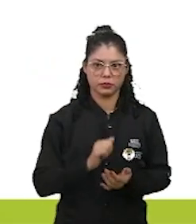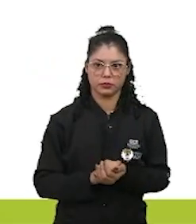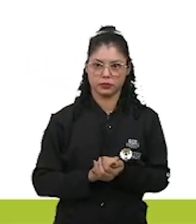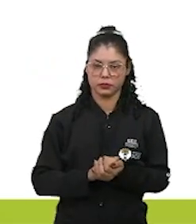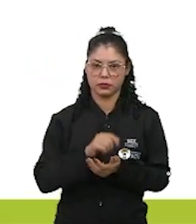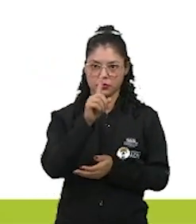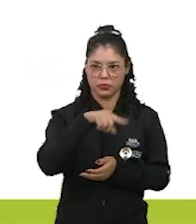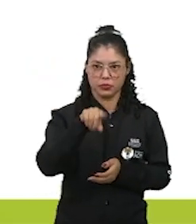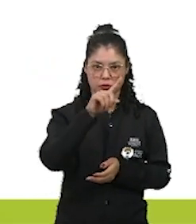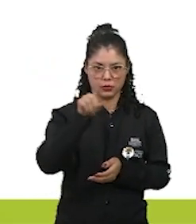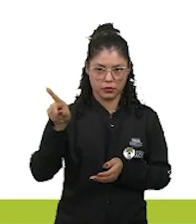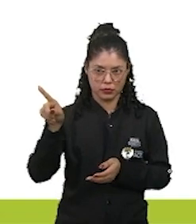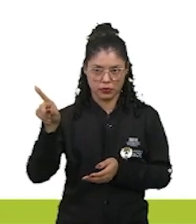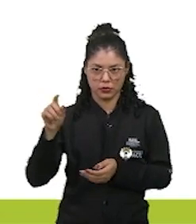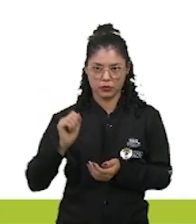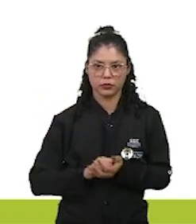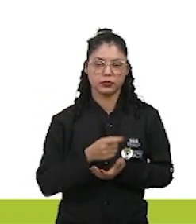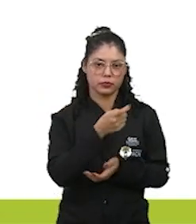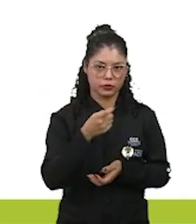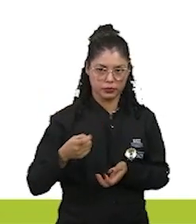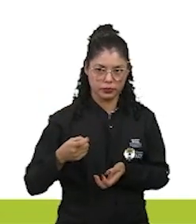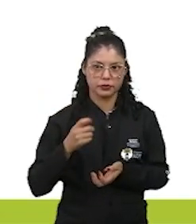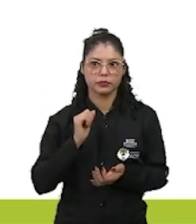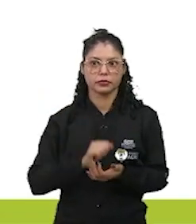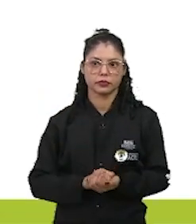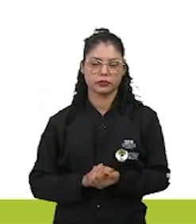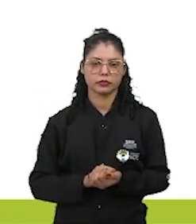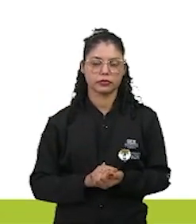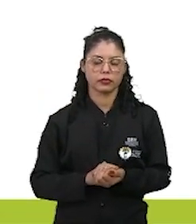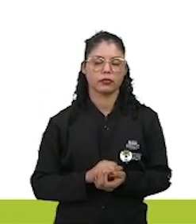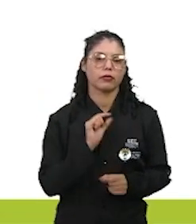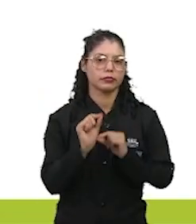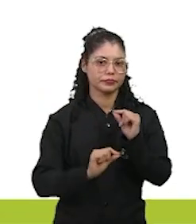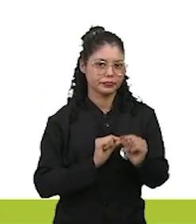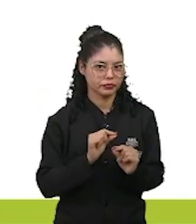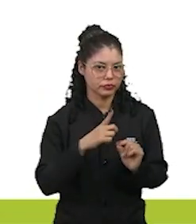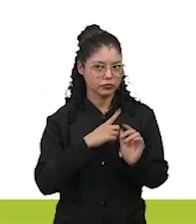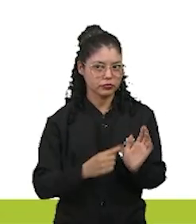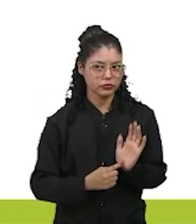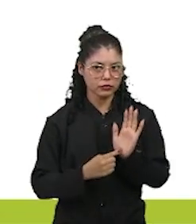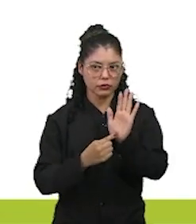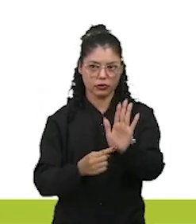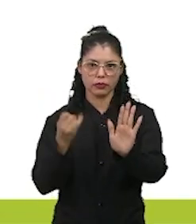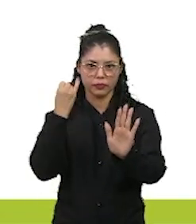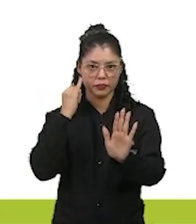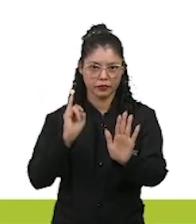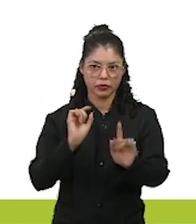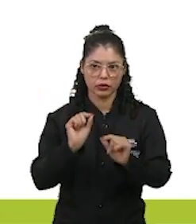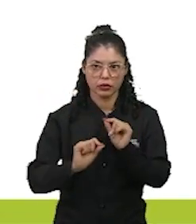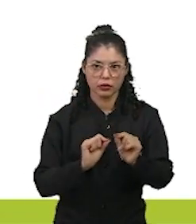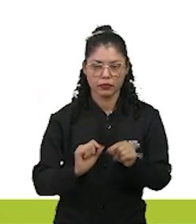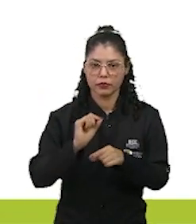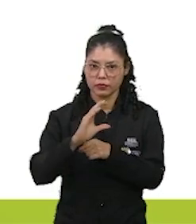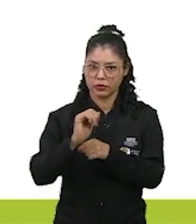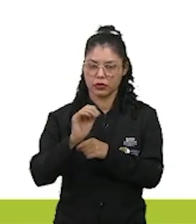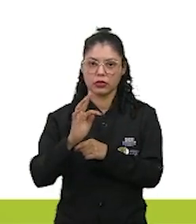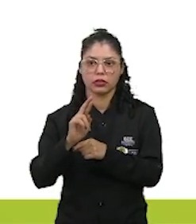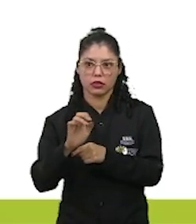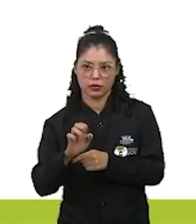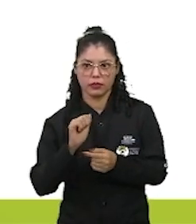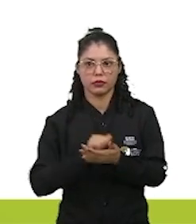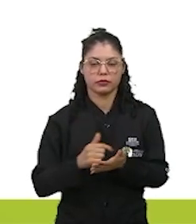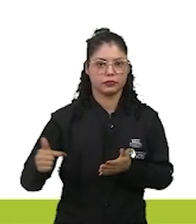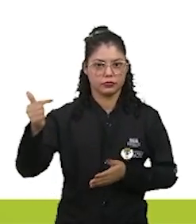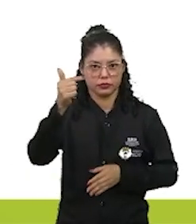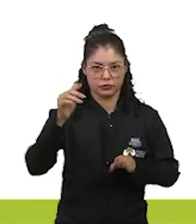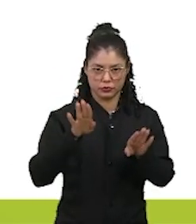ΔX, isso aqui, ó, de ΔX, ele representa a ideia do cateto, tá bom? Ao quadrado, como a gente